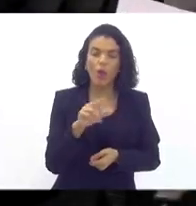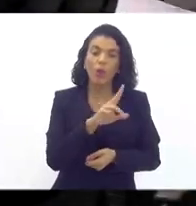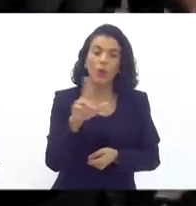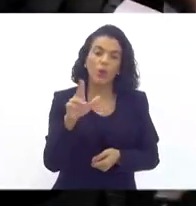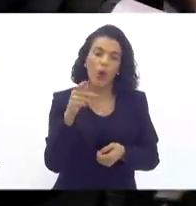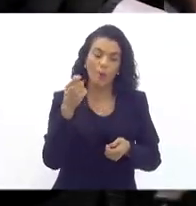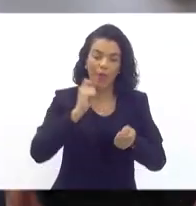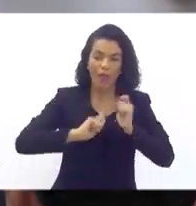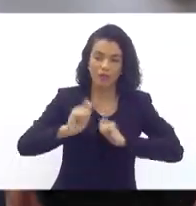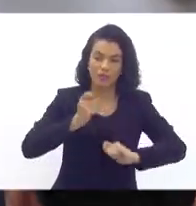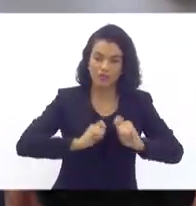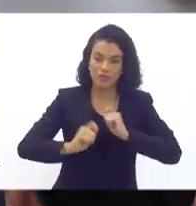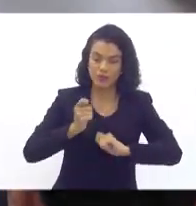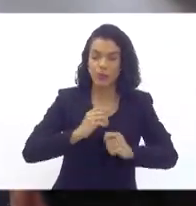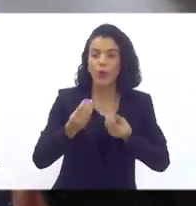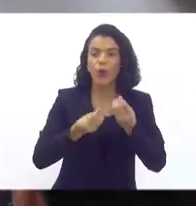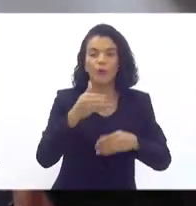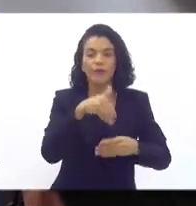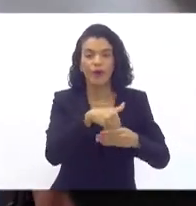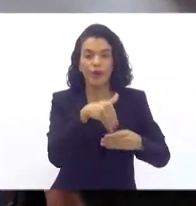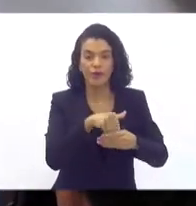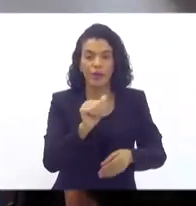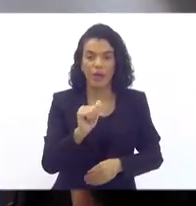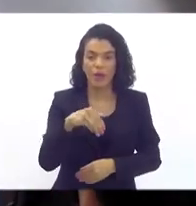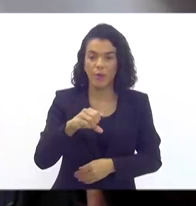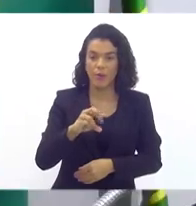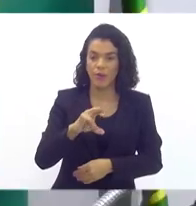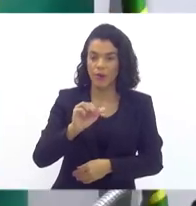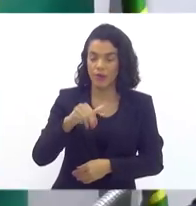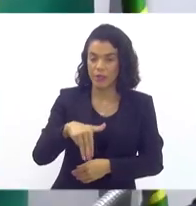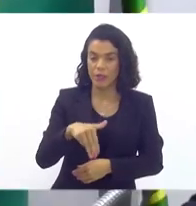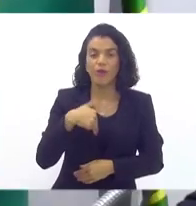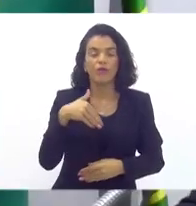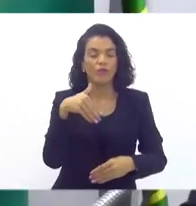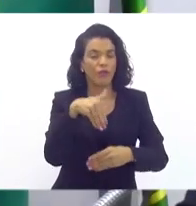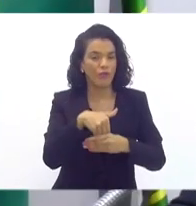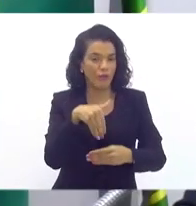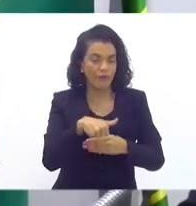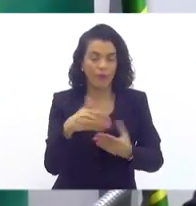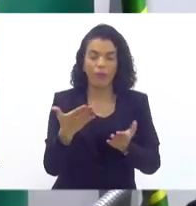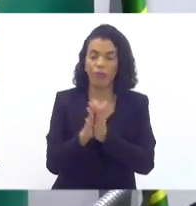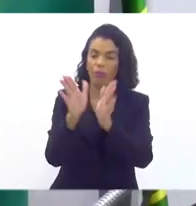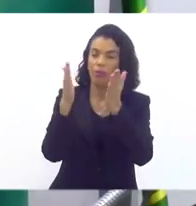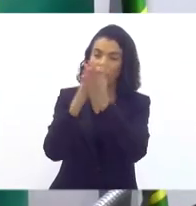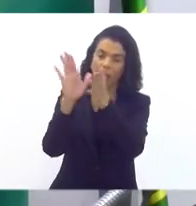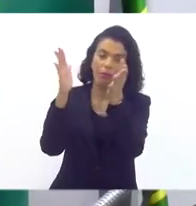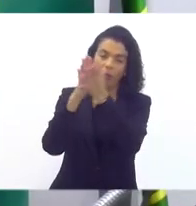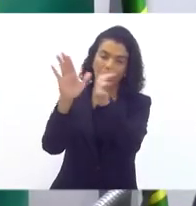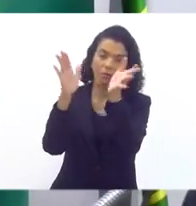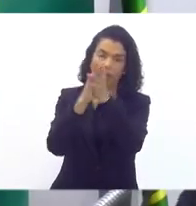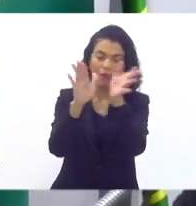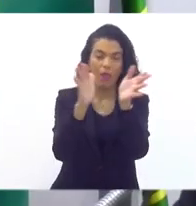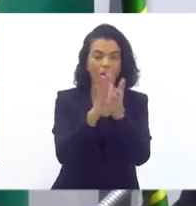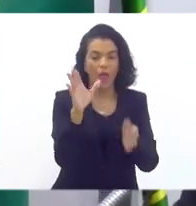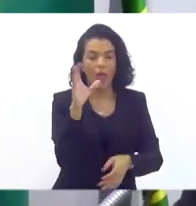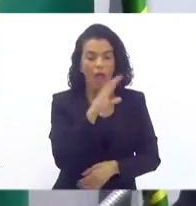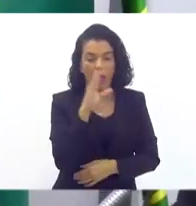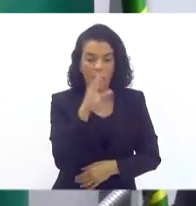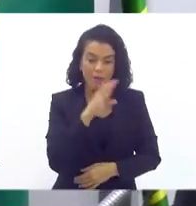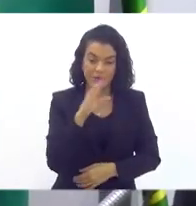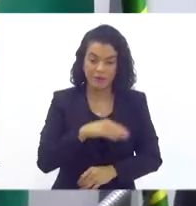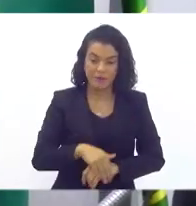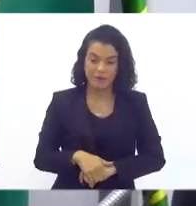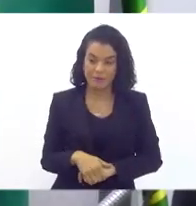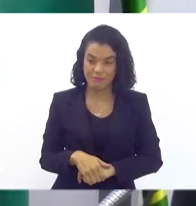artístico né como vota então o deputado Rodrigo Amorim favorável com louvor e que seja rápido essa essa oitiva